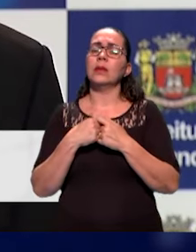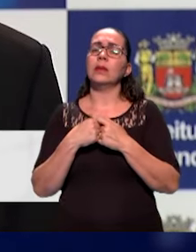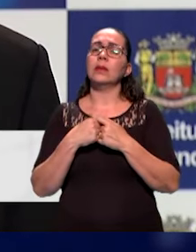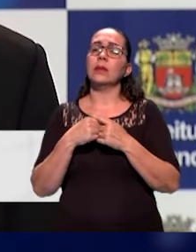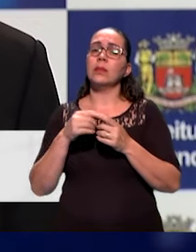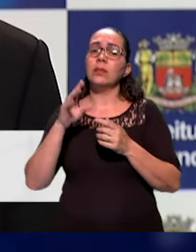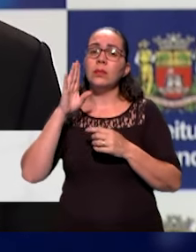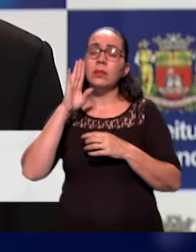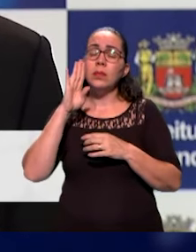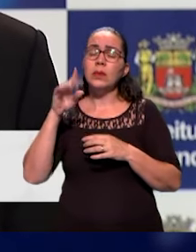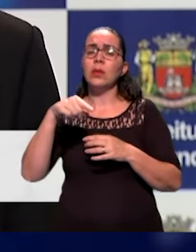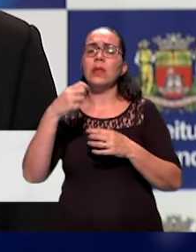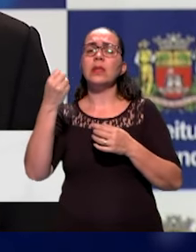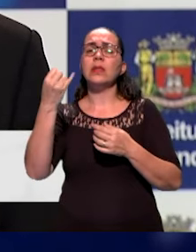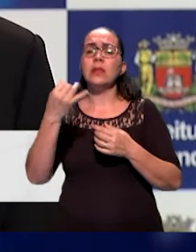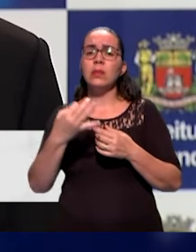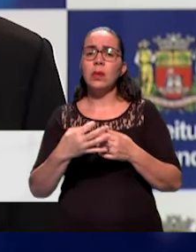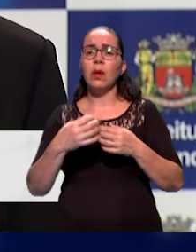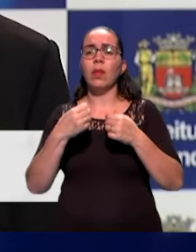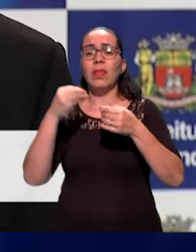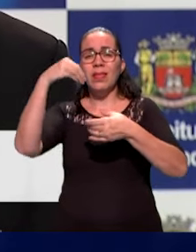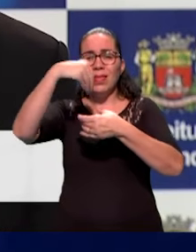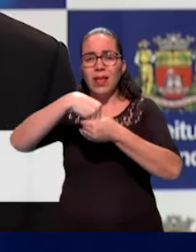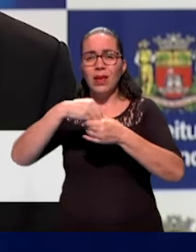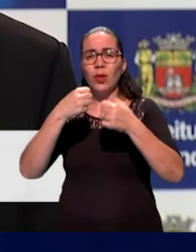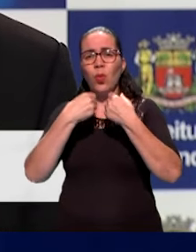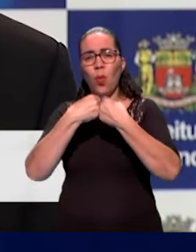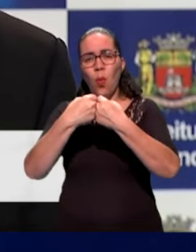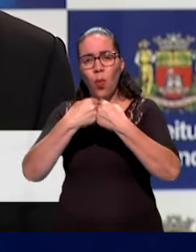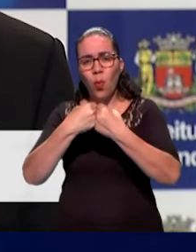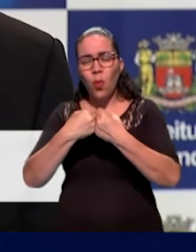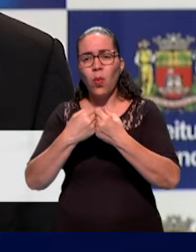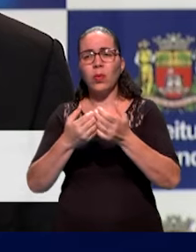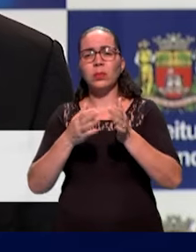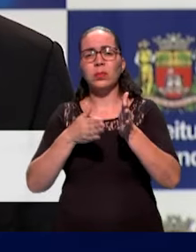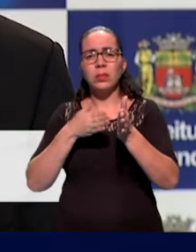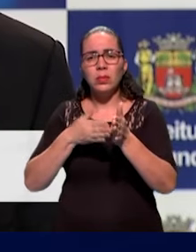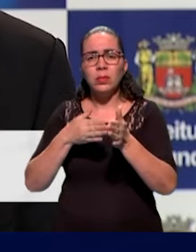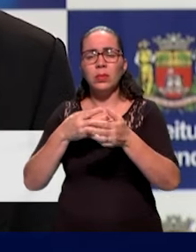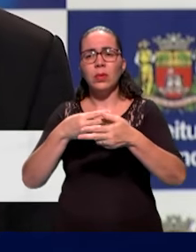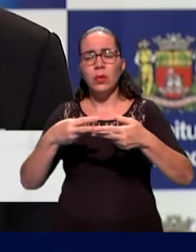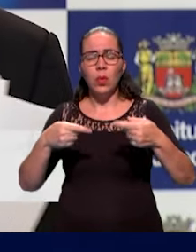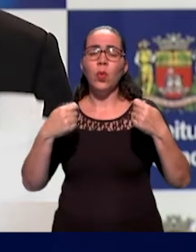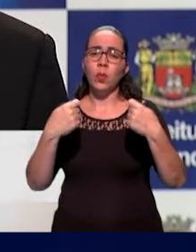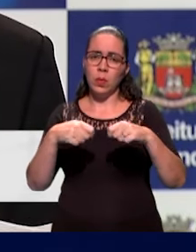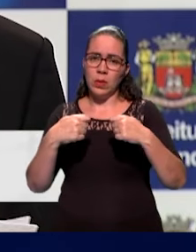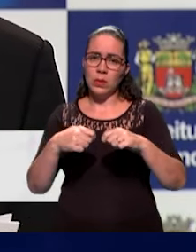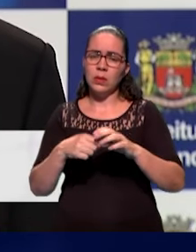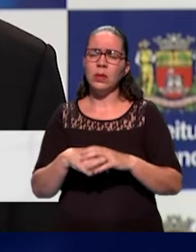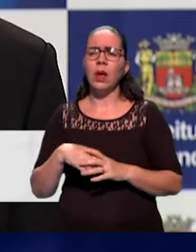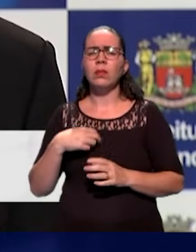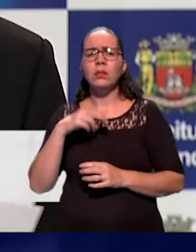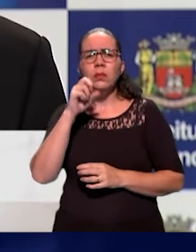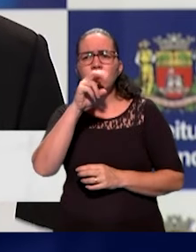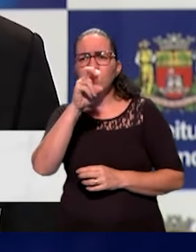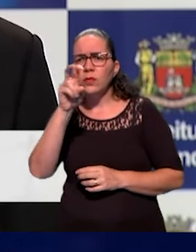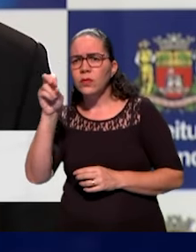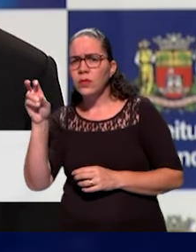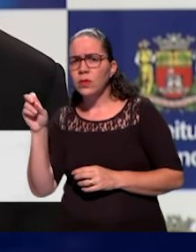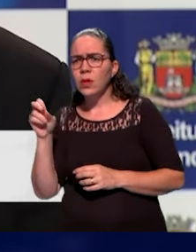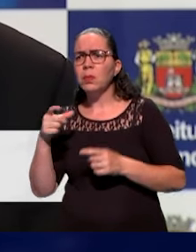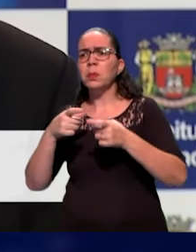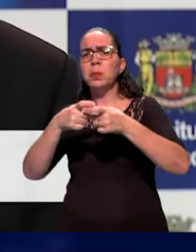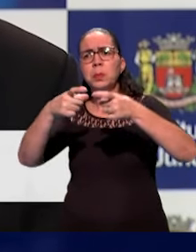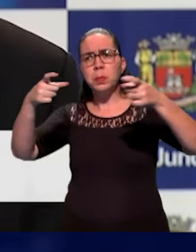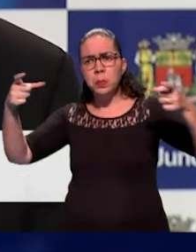especificamente apontando nos transportes públicos, por exemplo, que deveria ter a utilização. E o que se observa é que, em sua maioria,